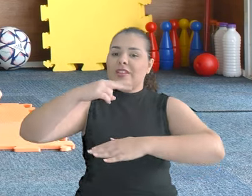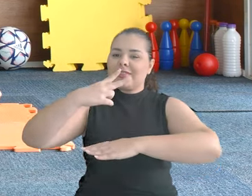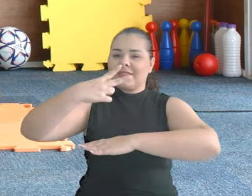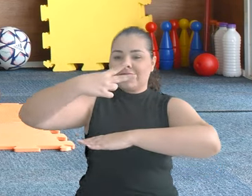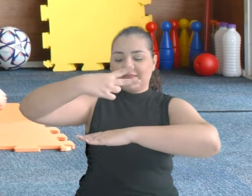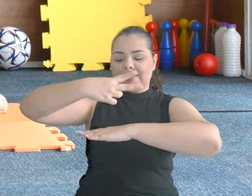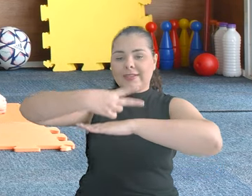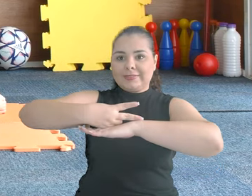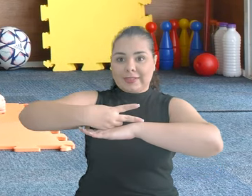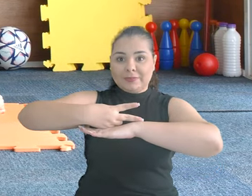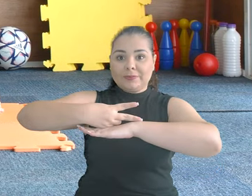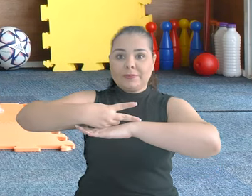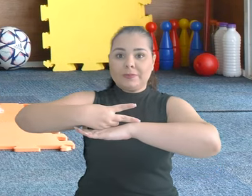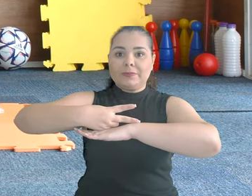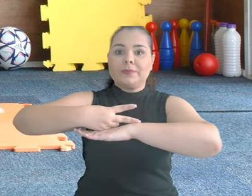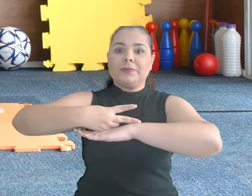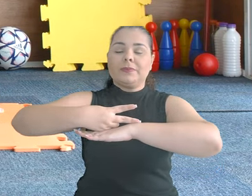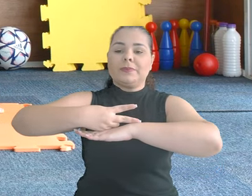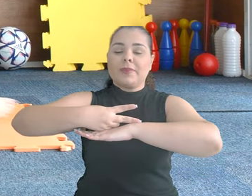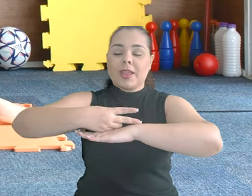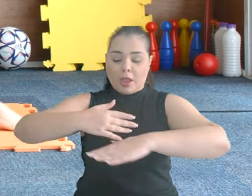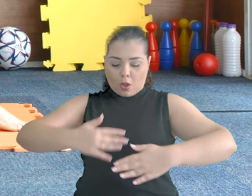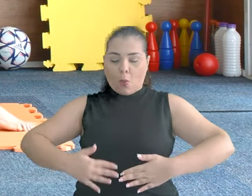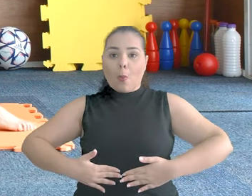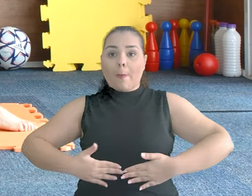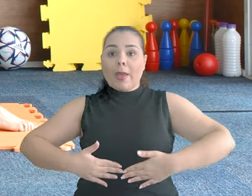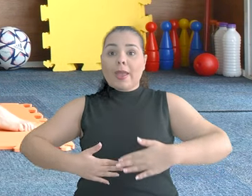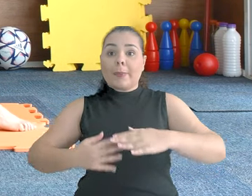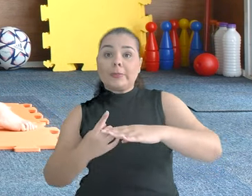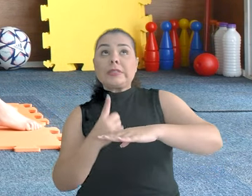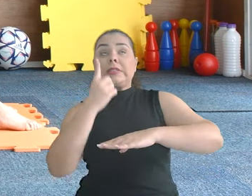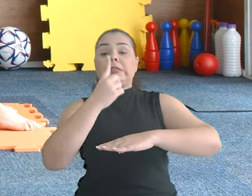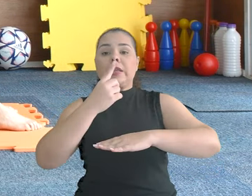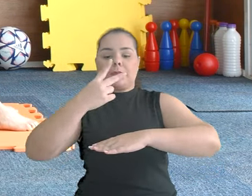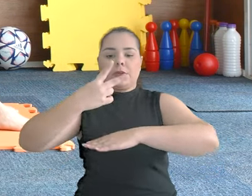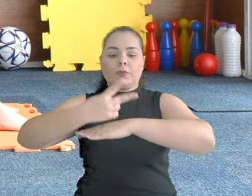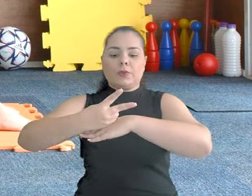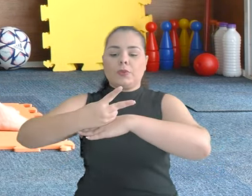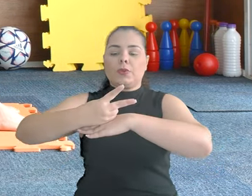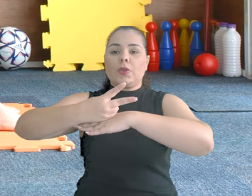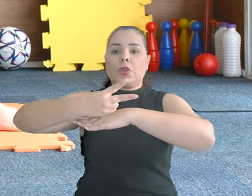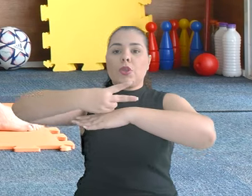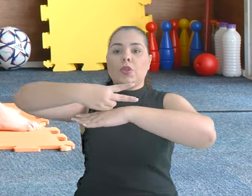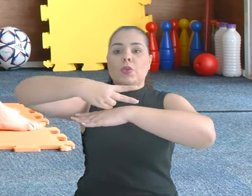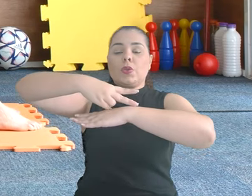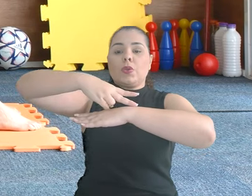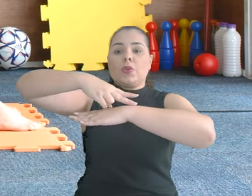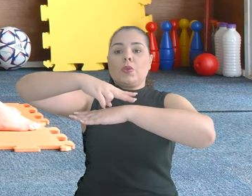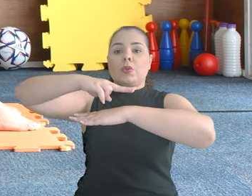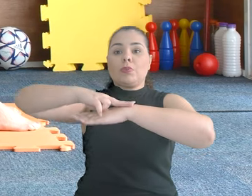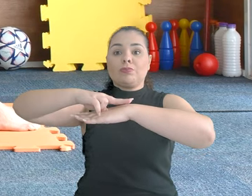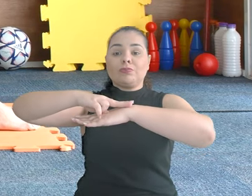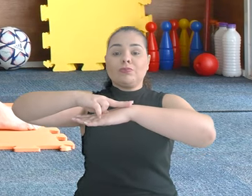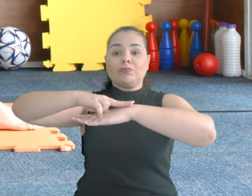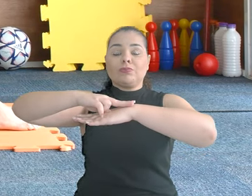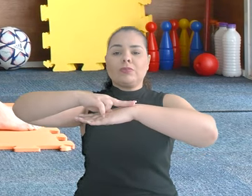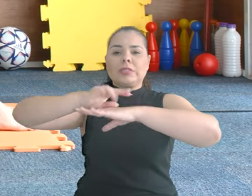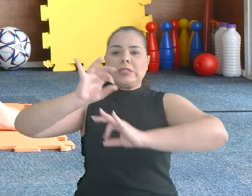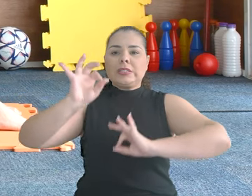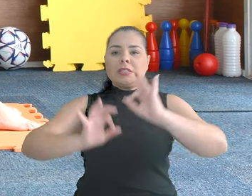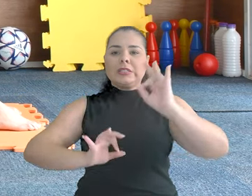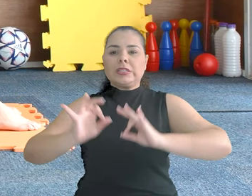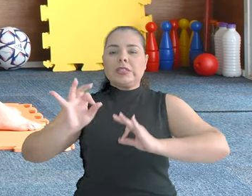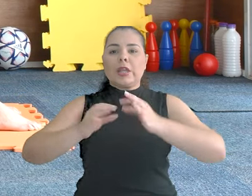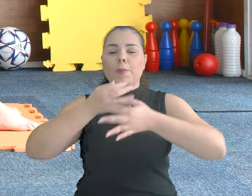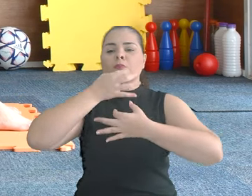leitor de ladinho vira de barriga para cima a gente combo